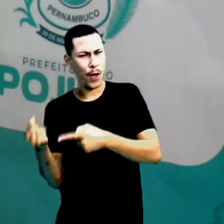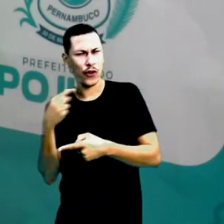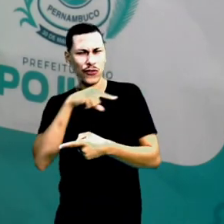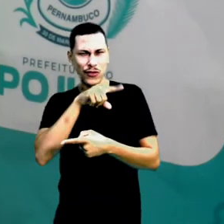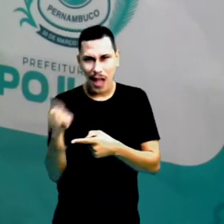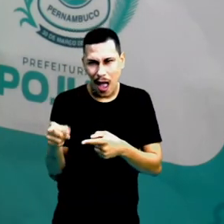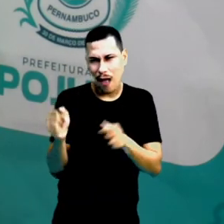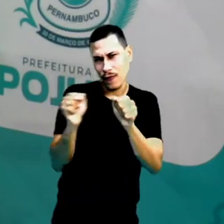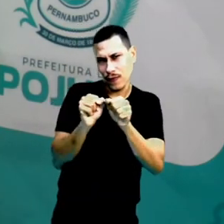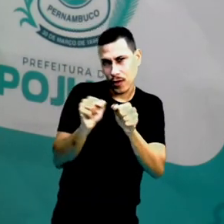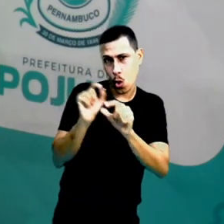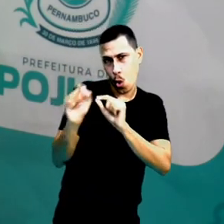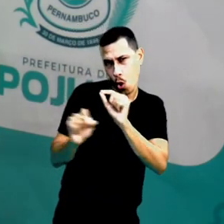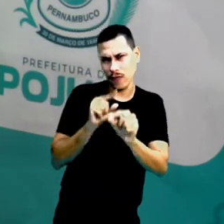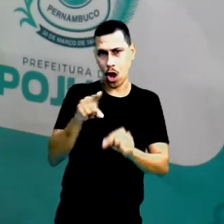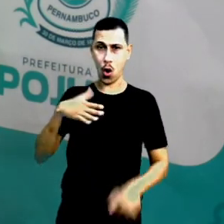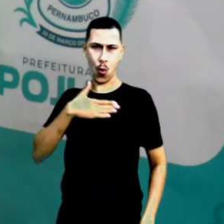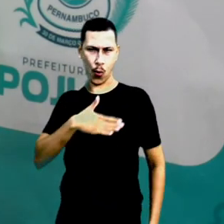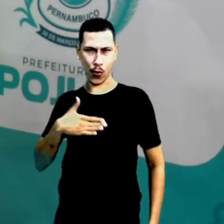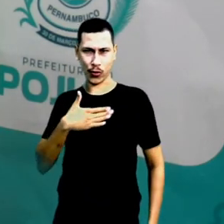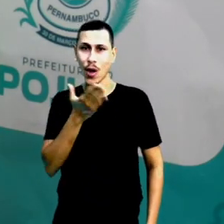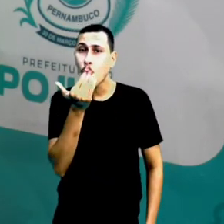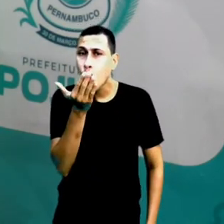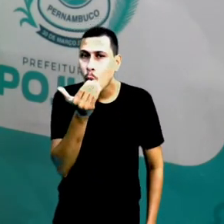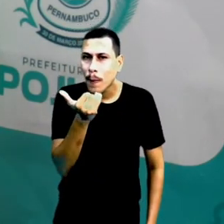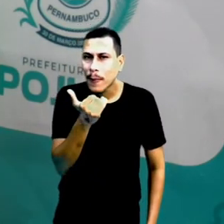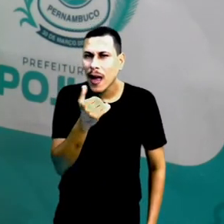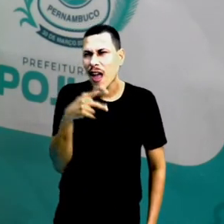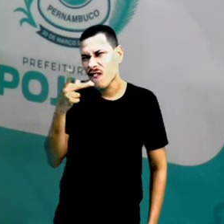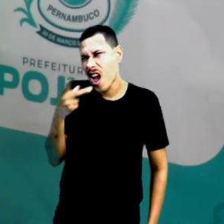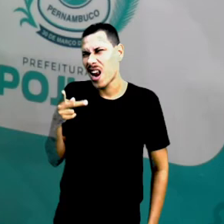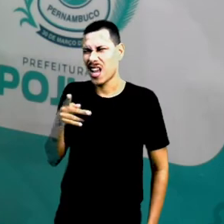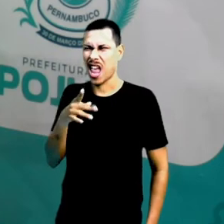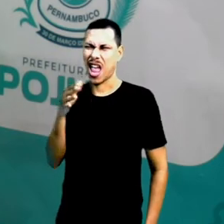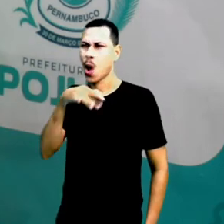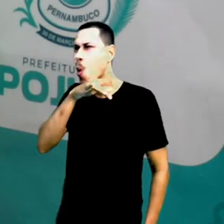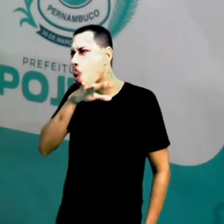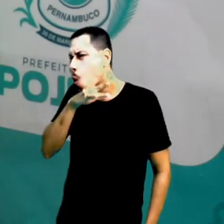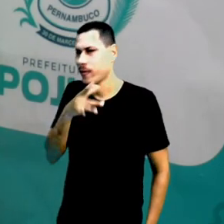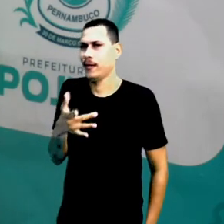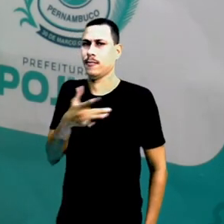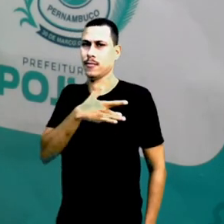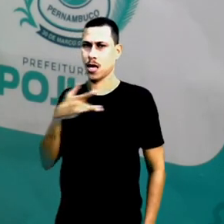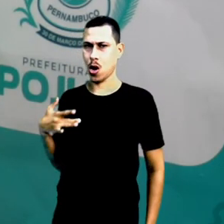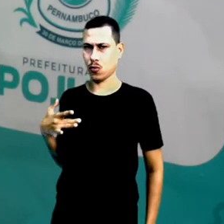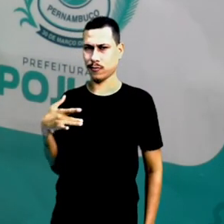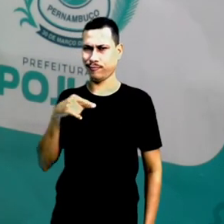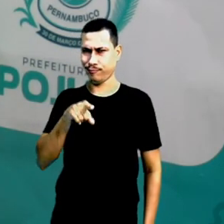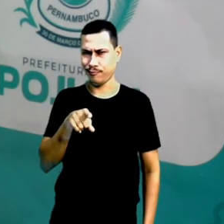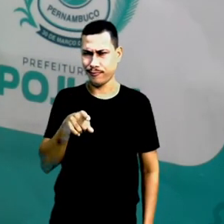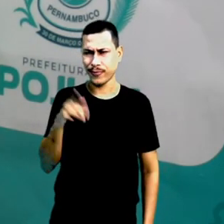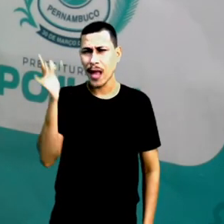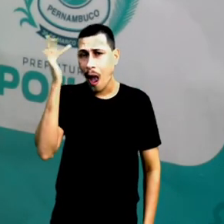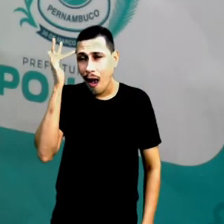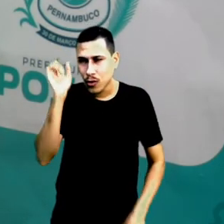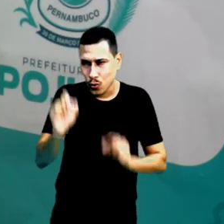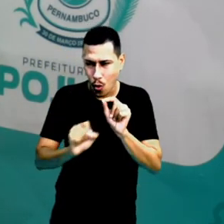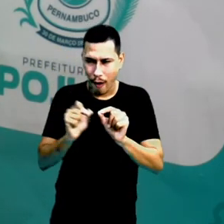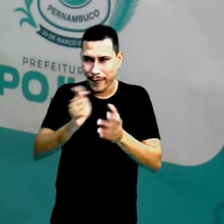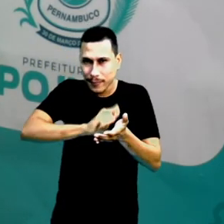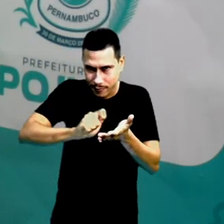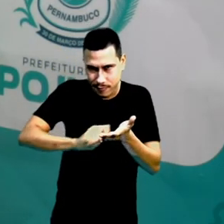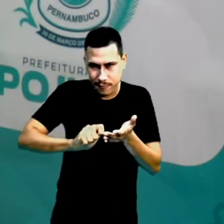vai fazer o que você gosta de comer e não considera saudável. O que você come e que você acha que não é